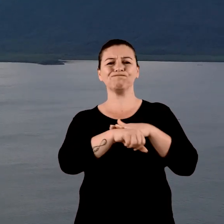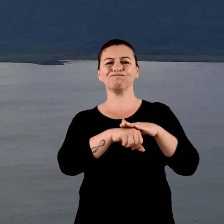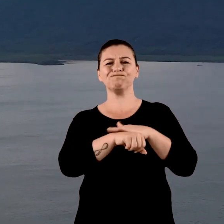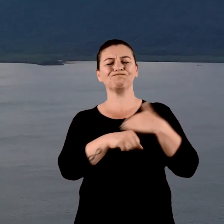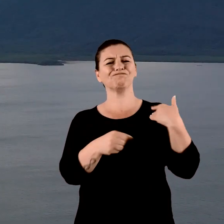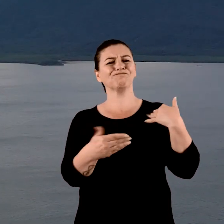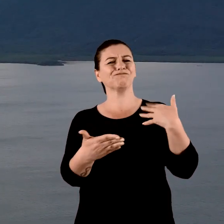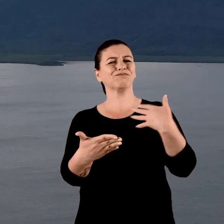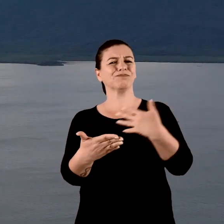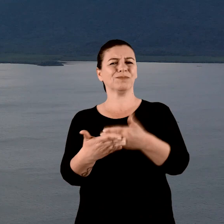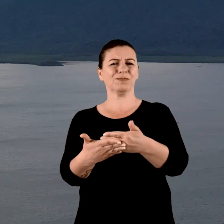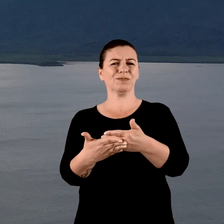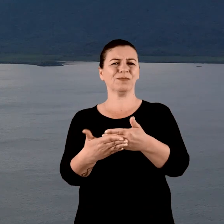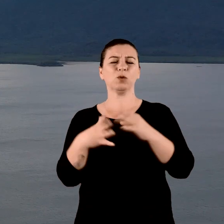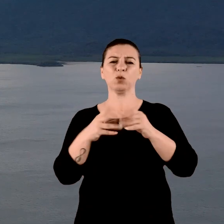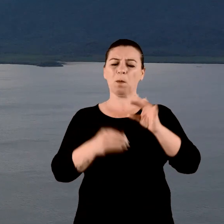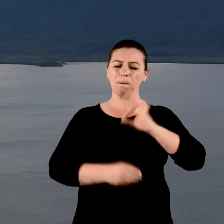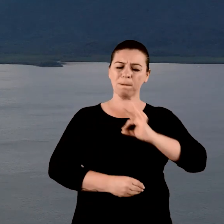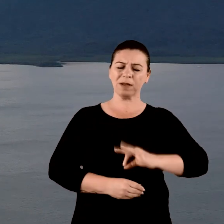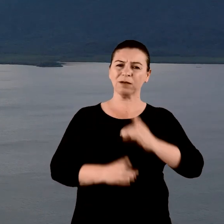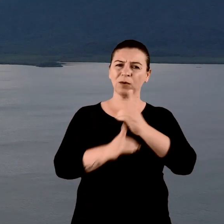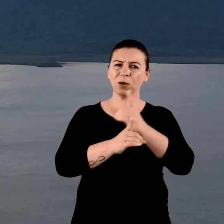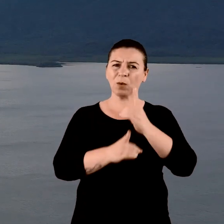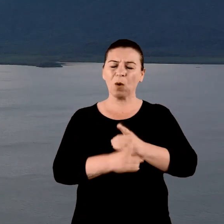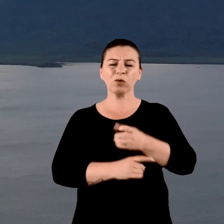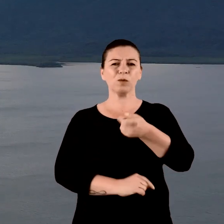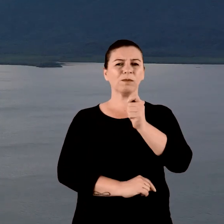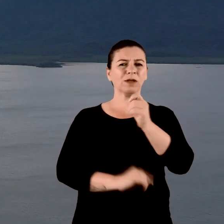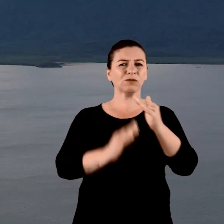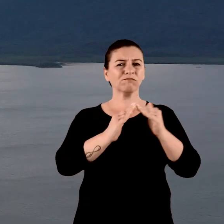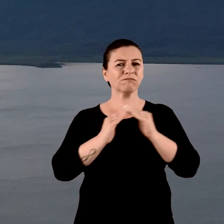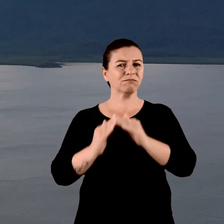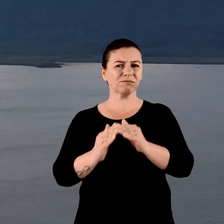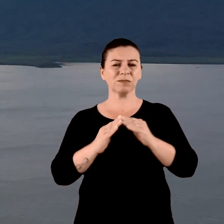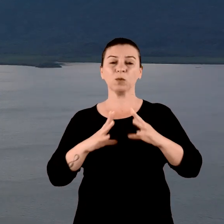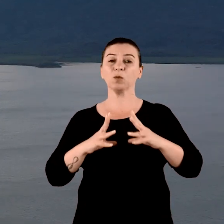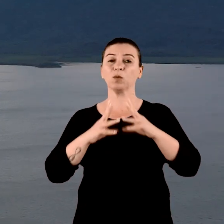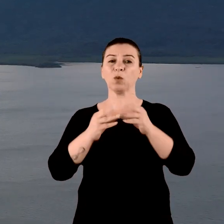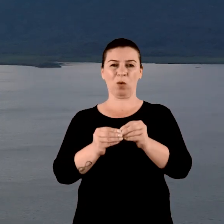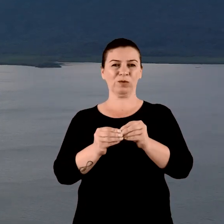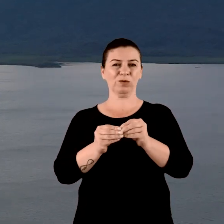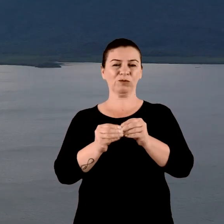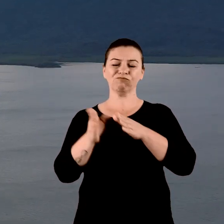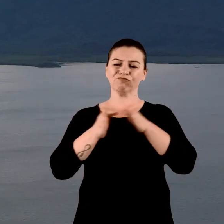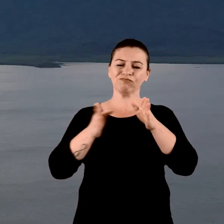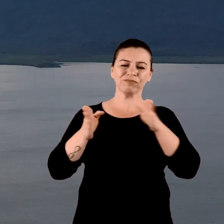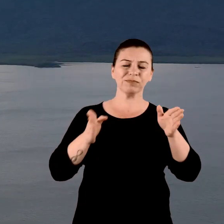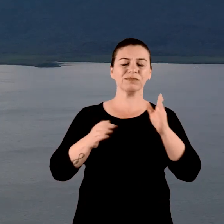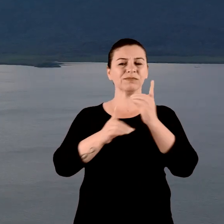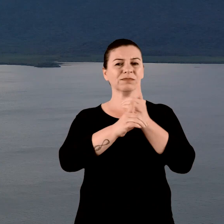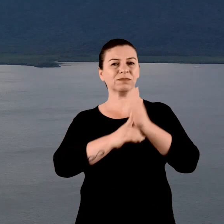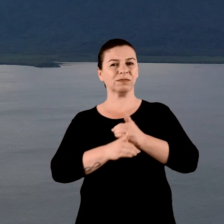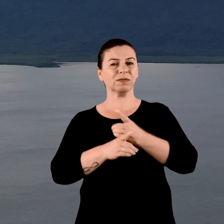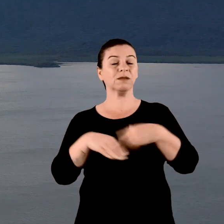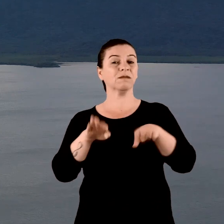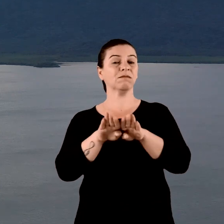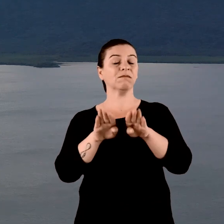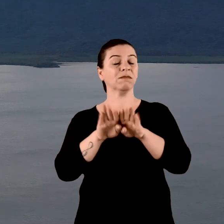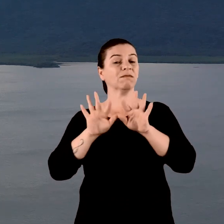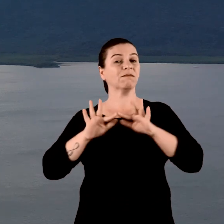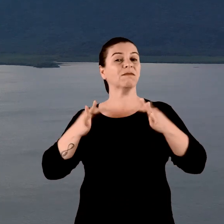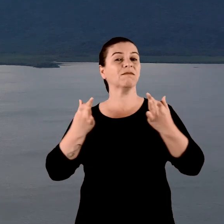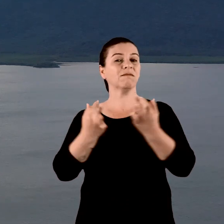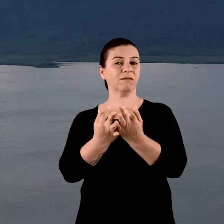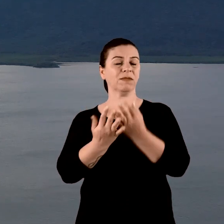cabanas que eu fico, os padres que eu encontro nessas minhas andanças por aí. Aos meus irmãos,